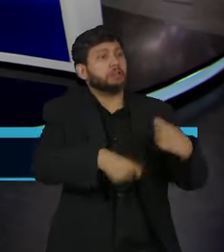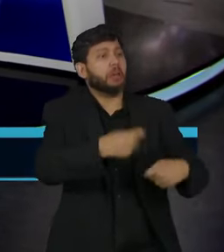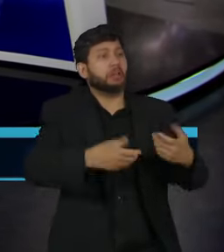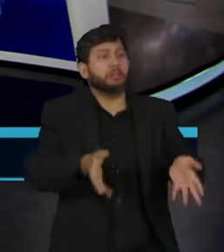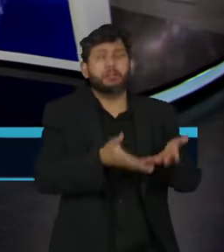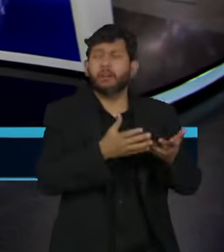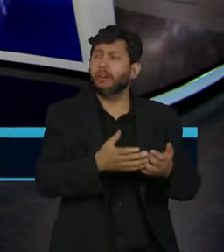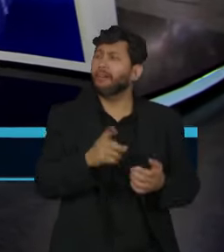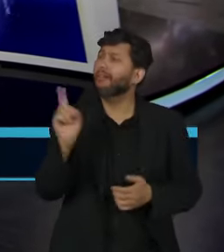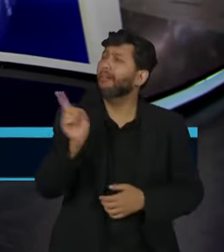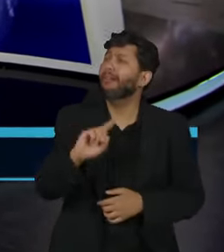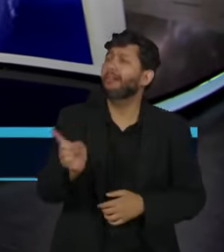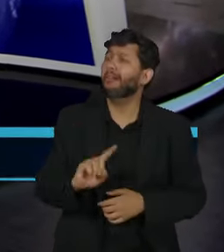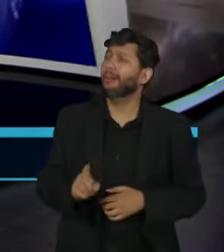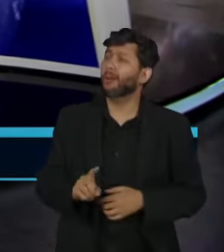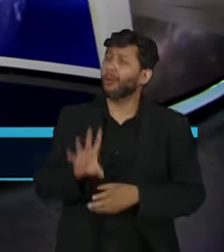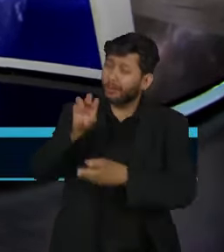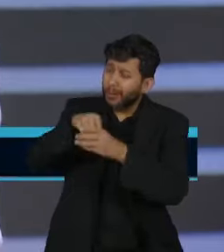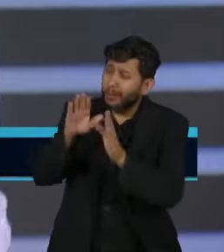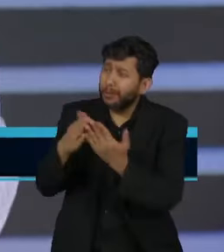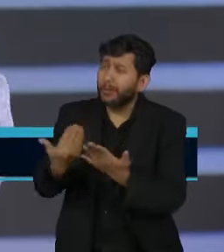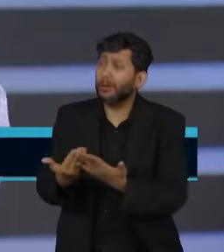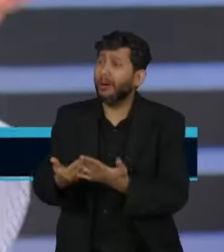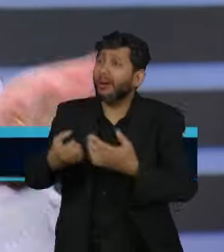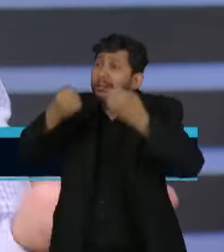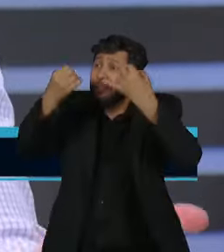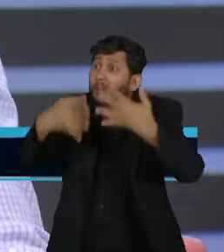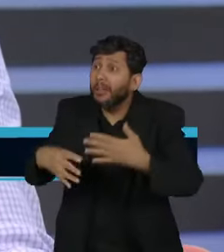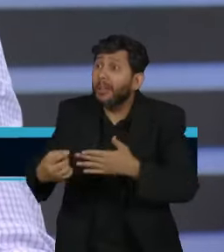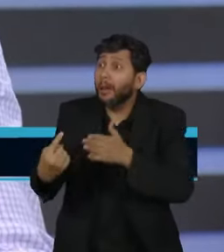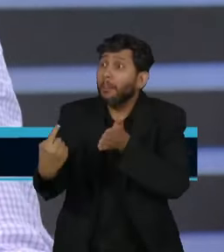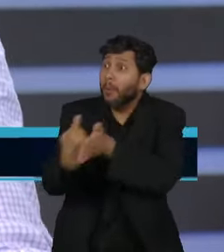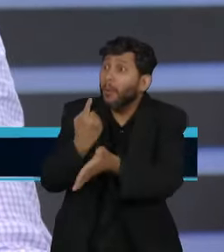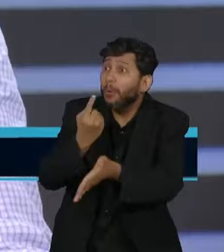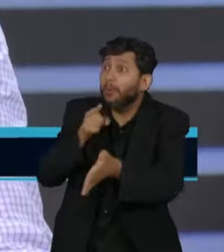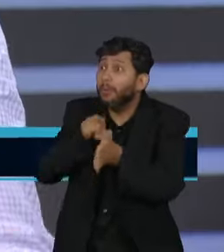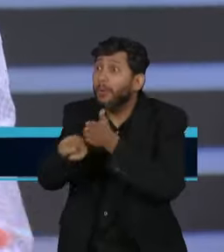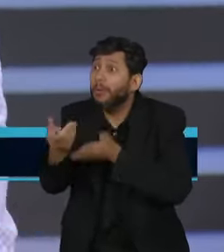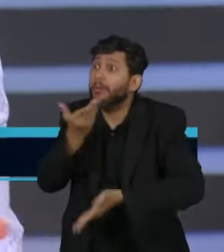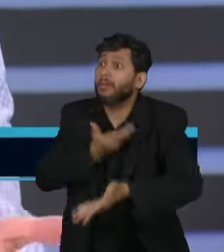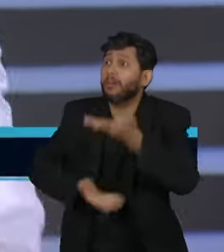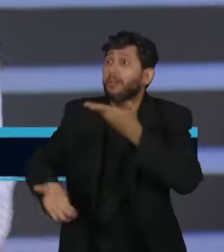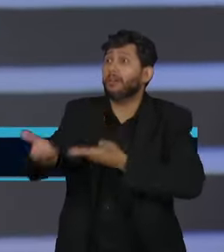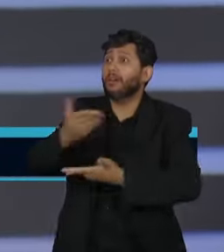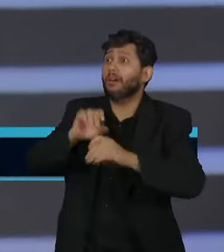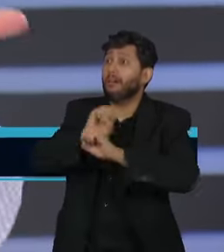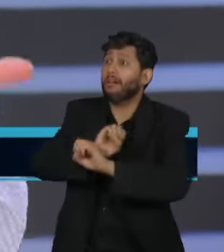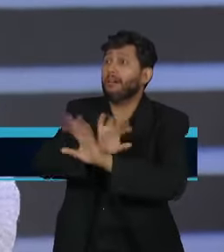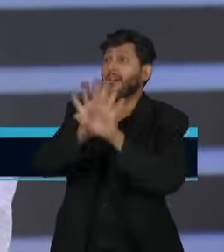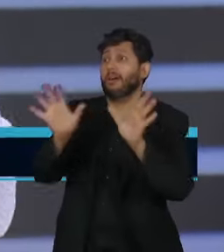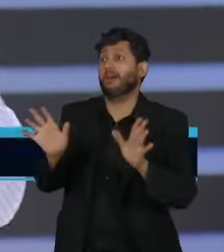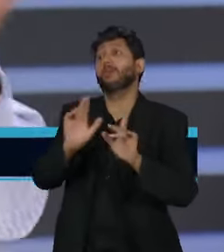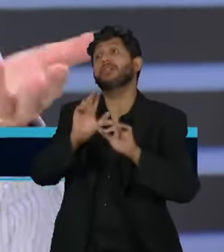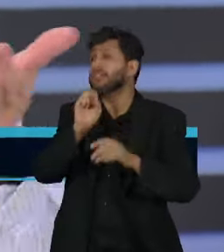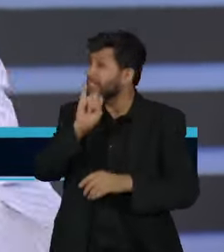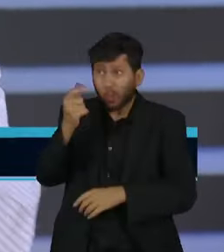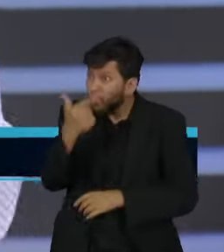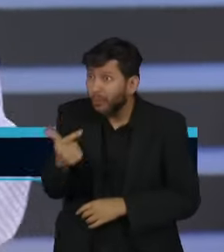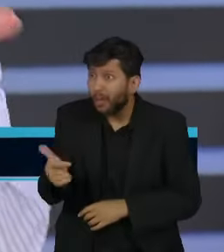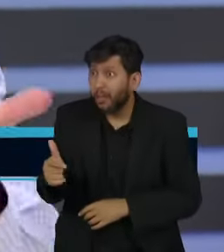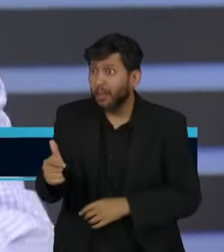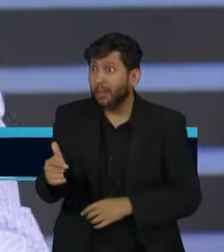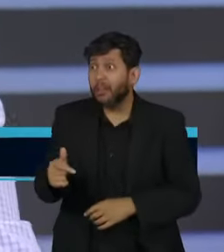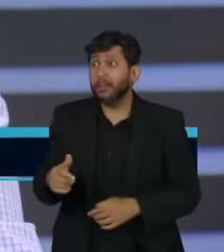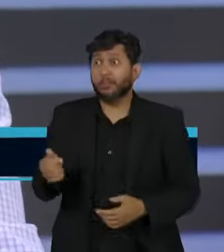Ao contrário, se você não tem isso, você acaba tendo gravidez em crianças de 15